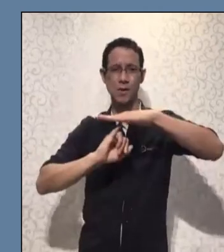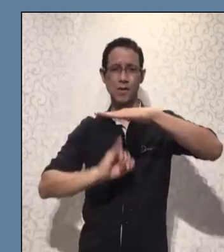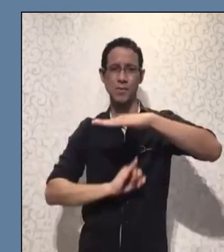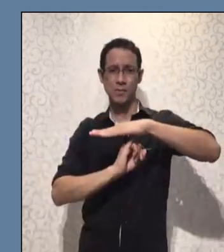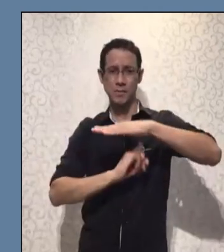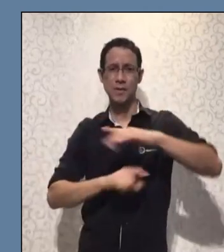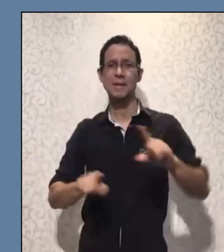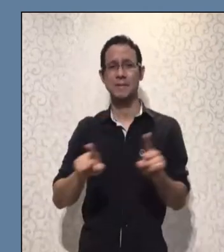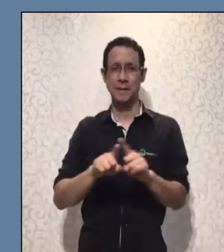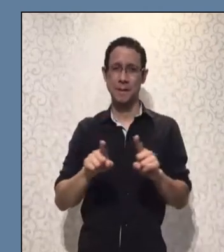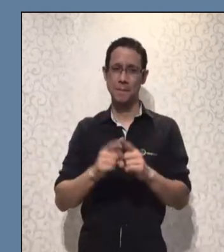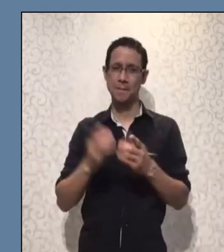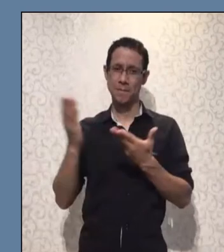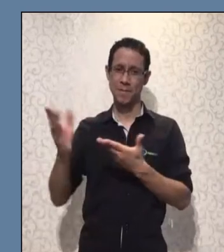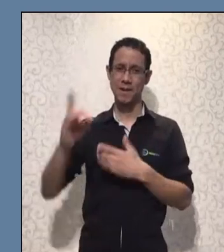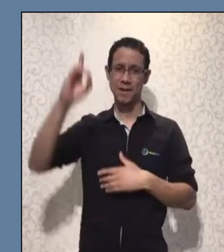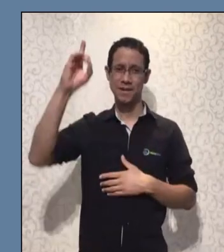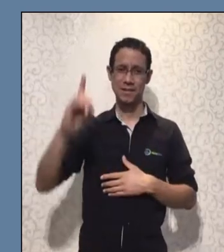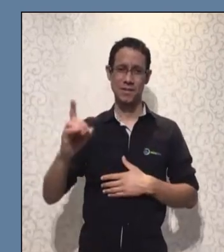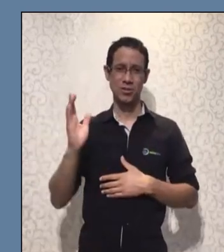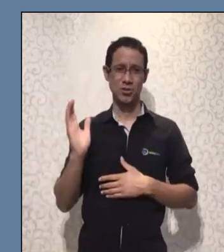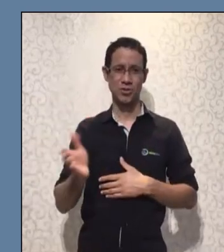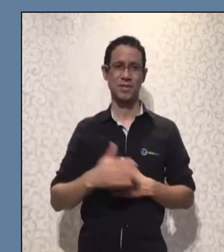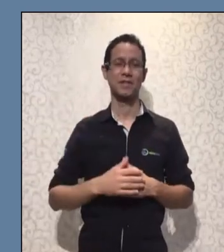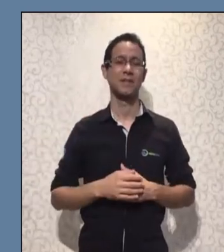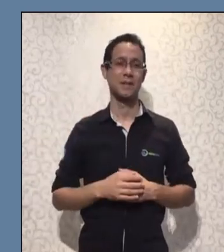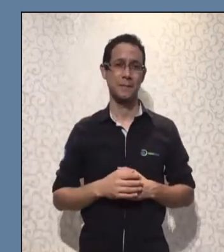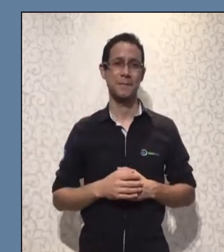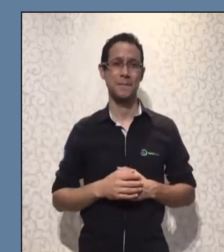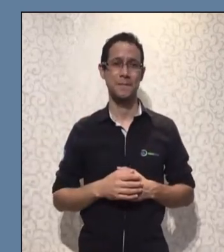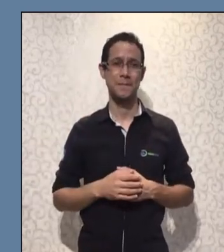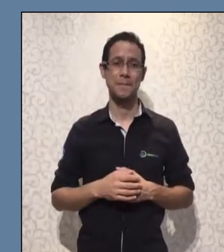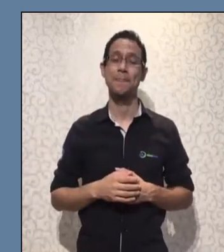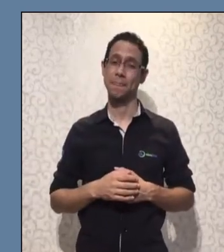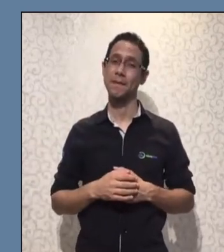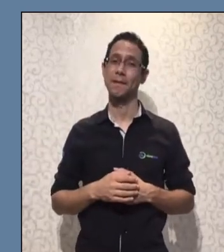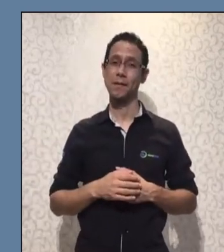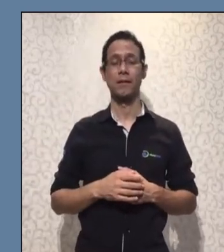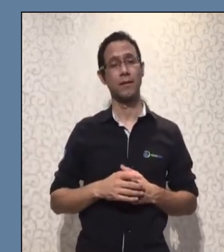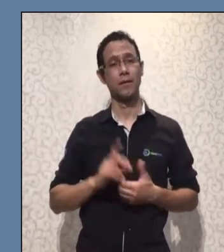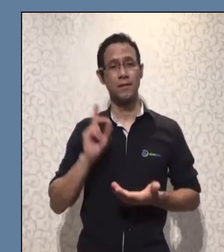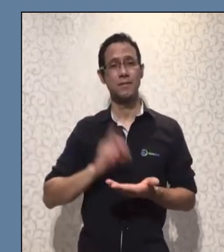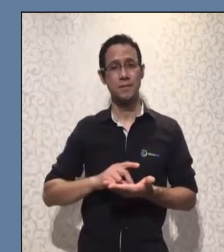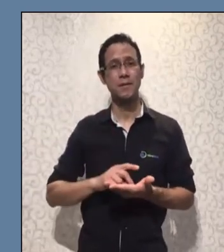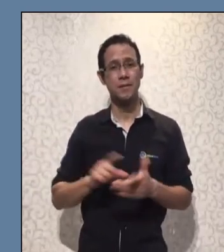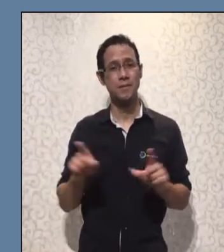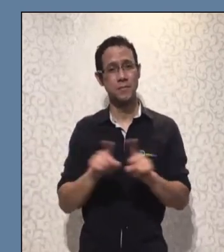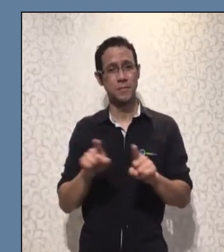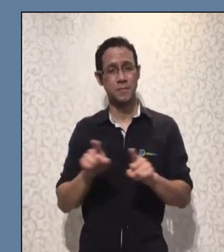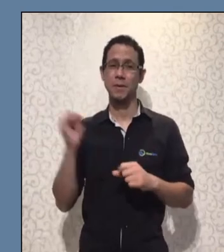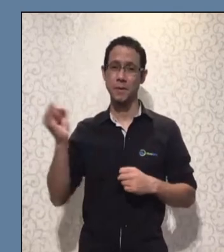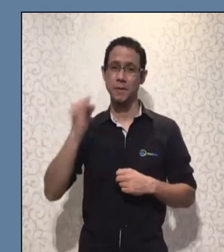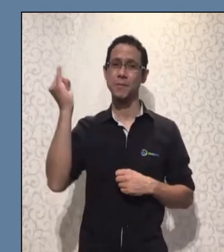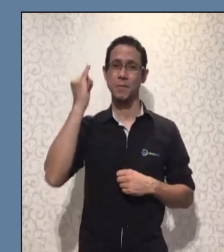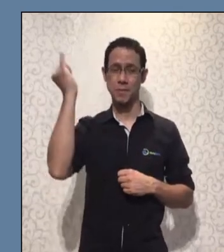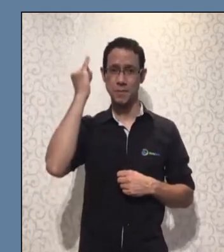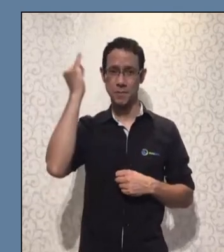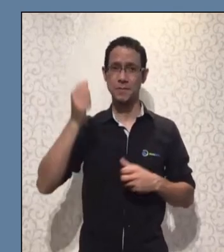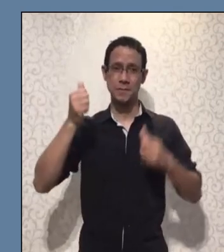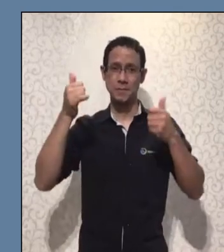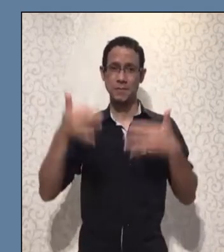direção. Exatamente, quer dizer, na verdade, o que eu acho que seria também importante pontuar, porque